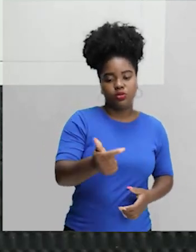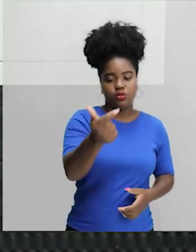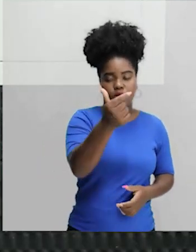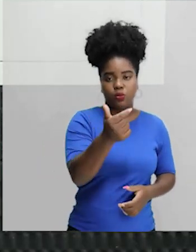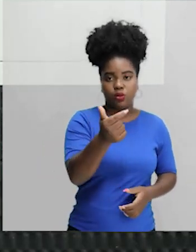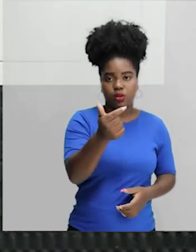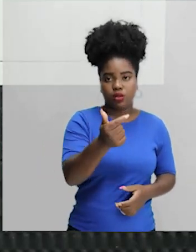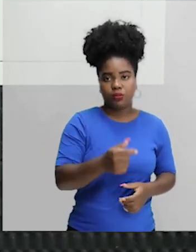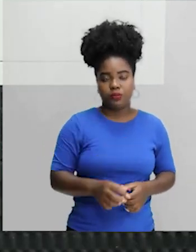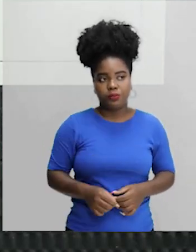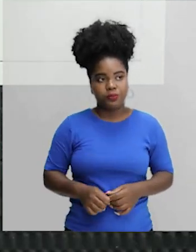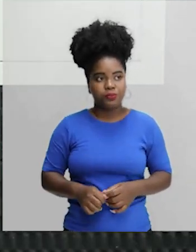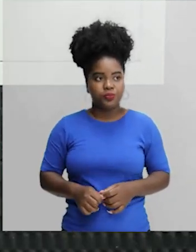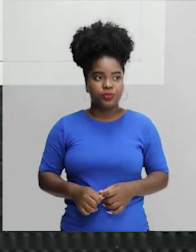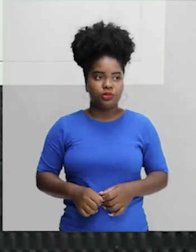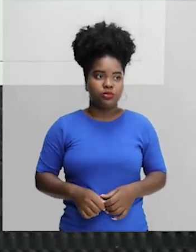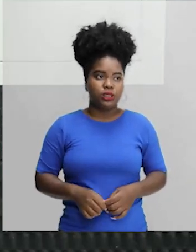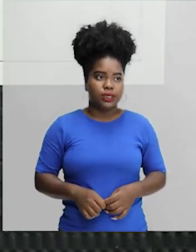ao quadrado.